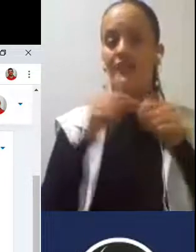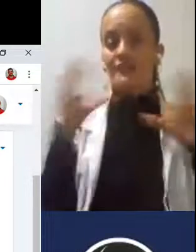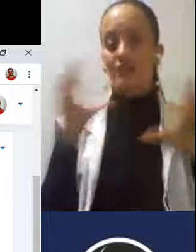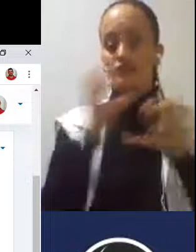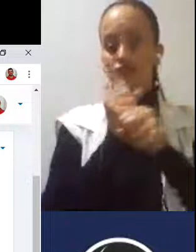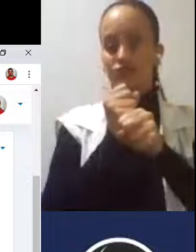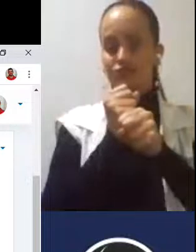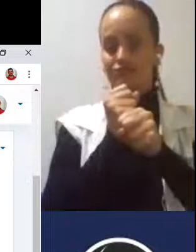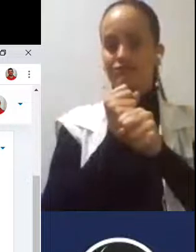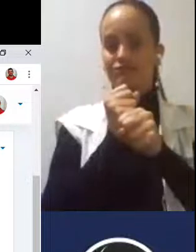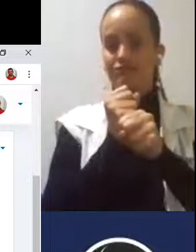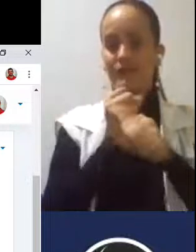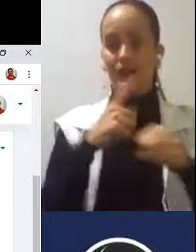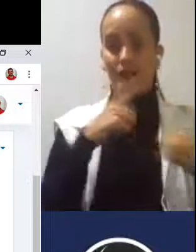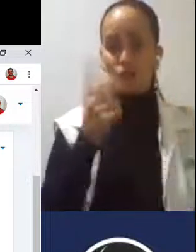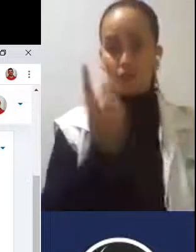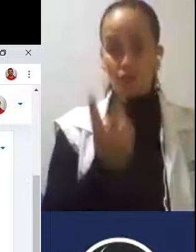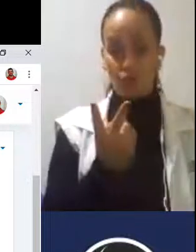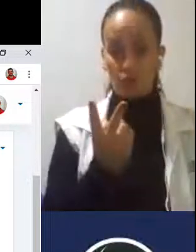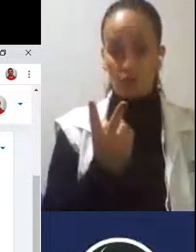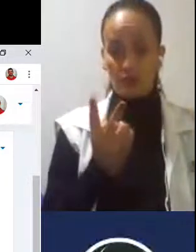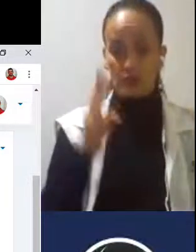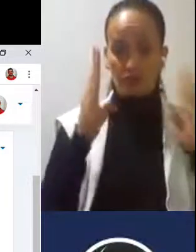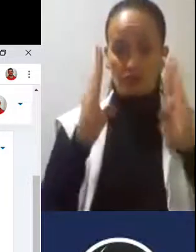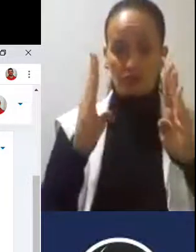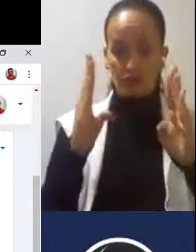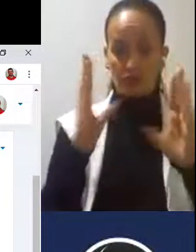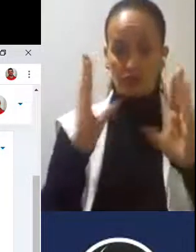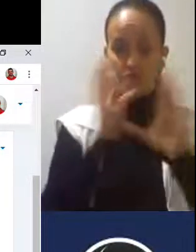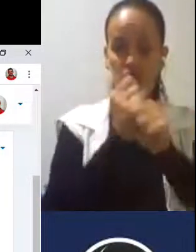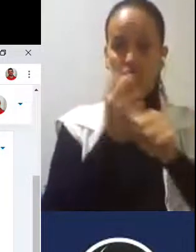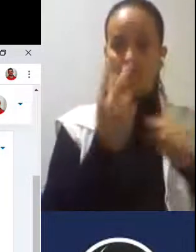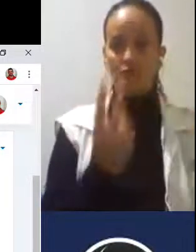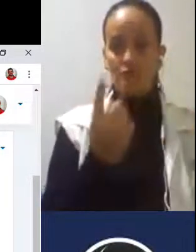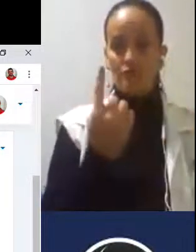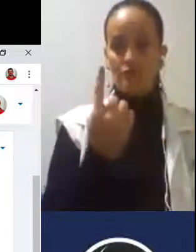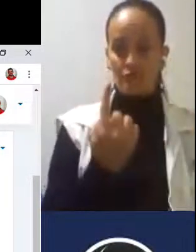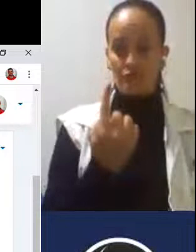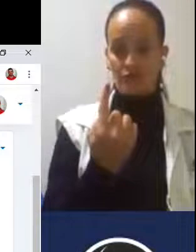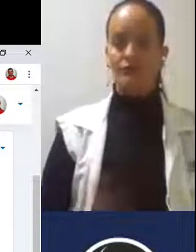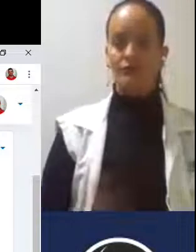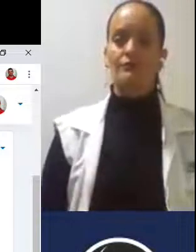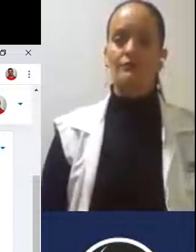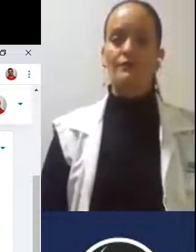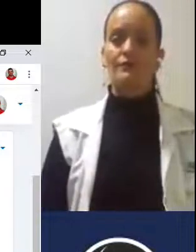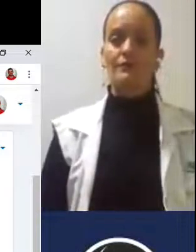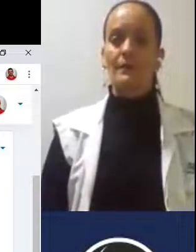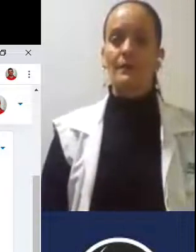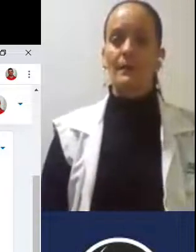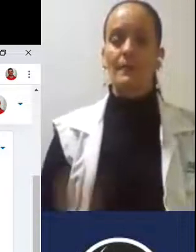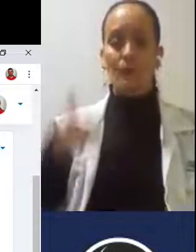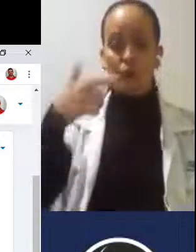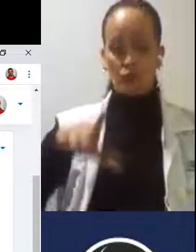certo? Então, ligação em série, vamos só revisar aqui, ó. Ligação em série, basta